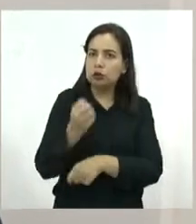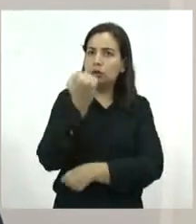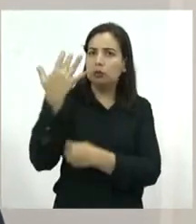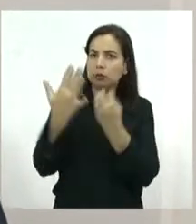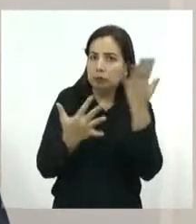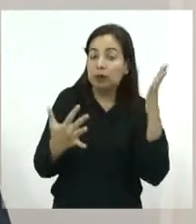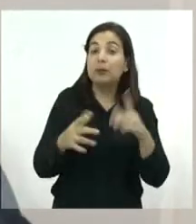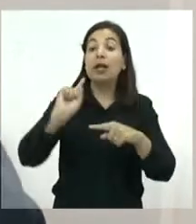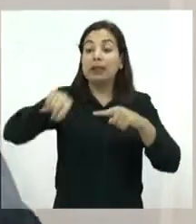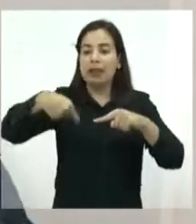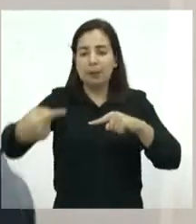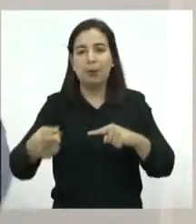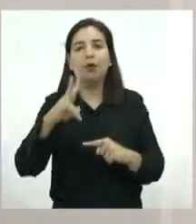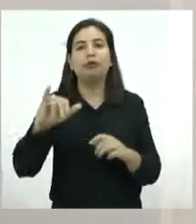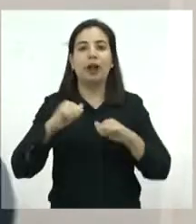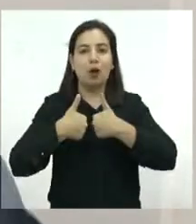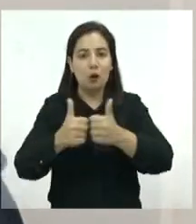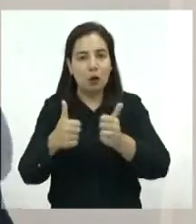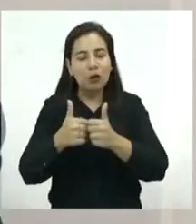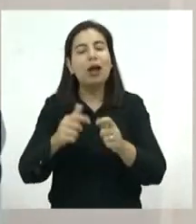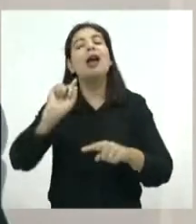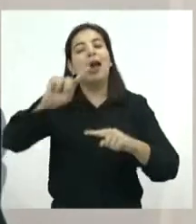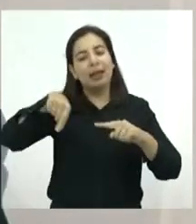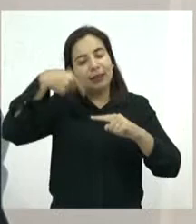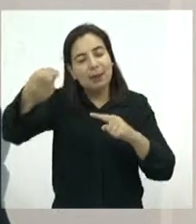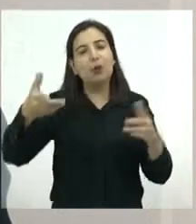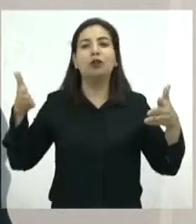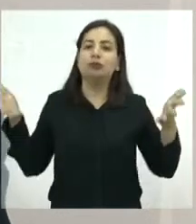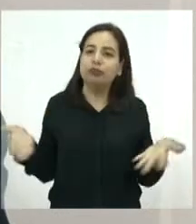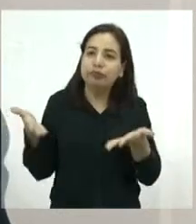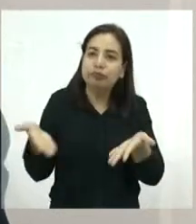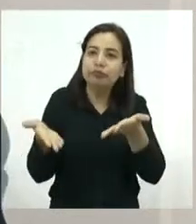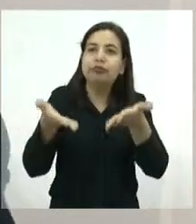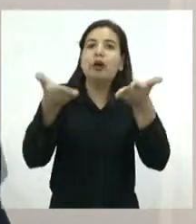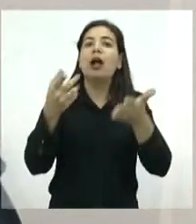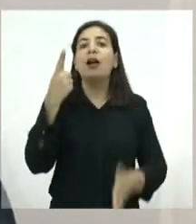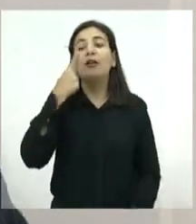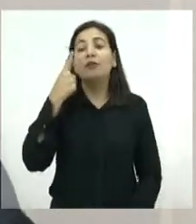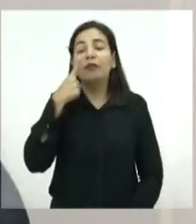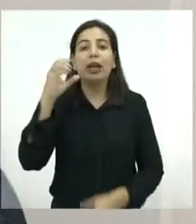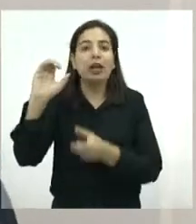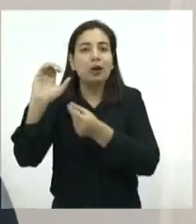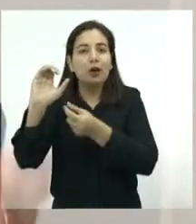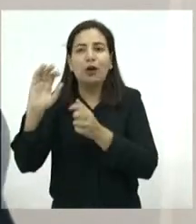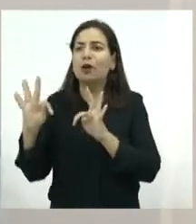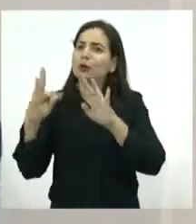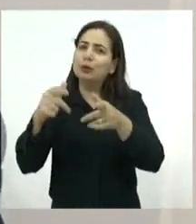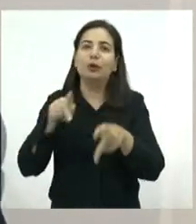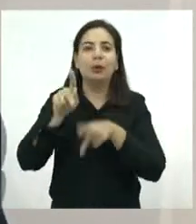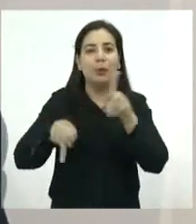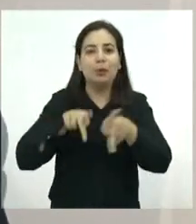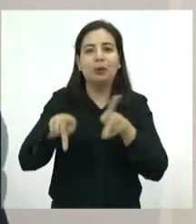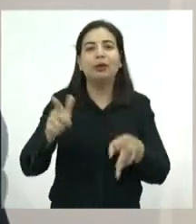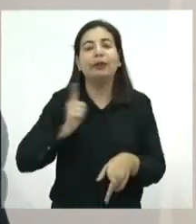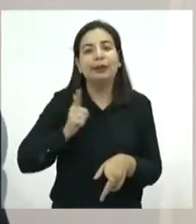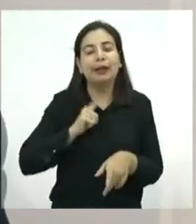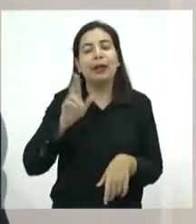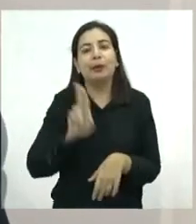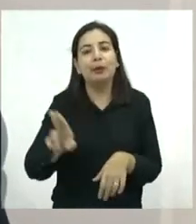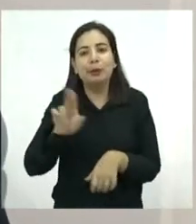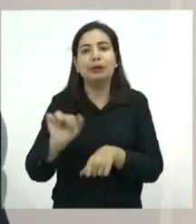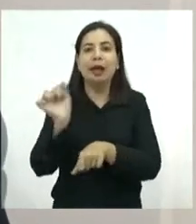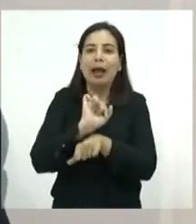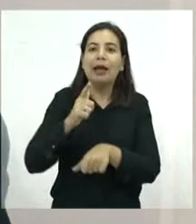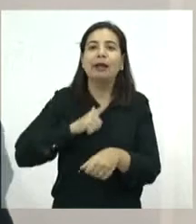Fortaleza também passariam a usar. E aí sim a gente estimularia o consumidor, também, né, o grande usuário aí do